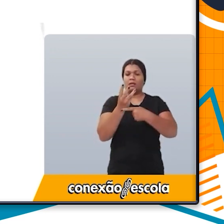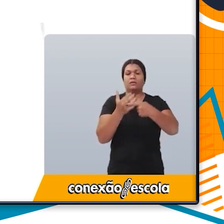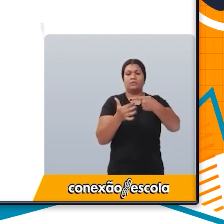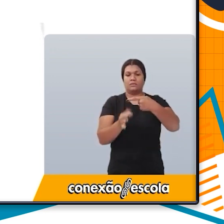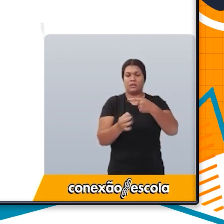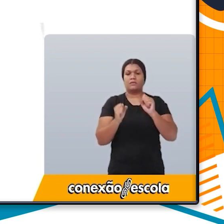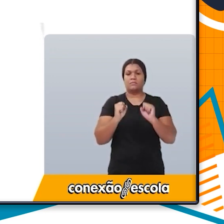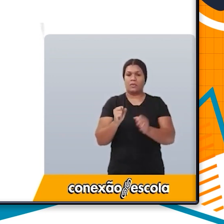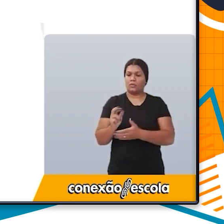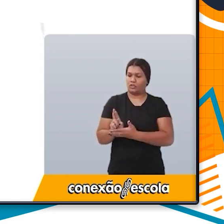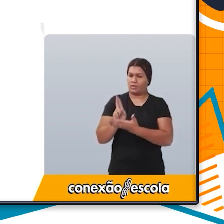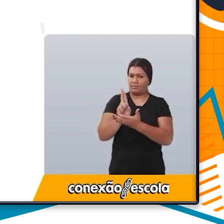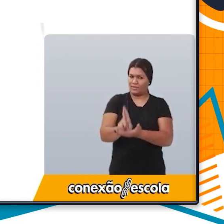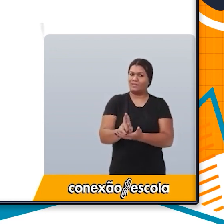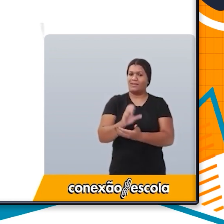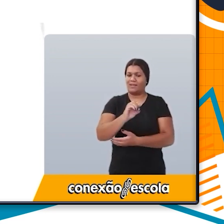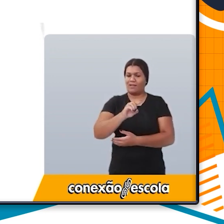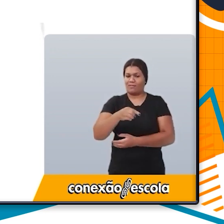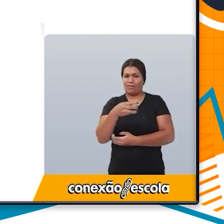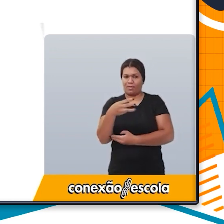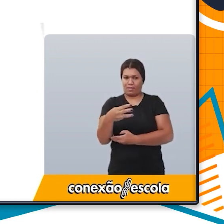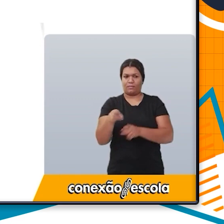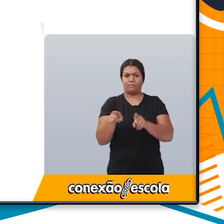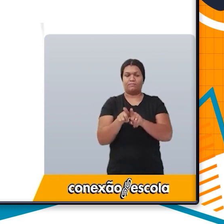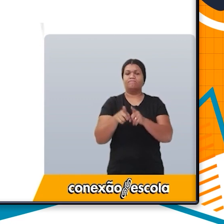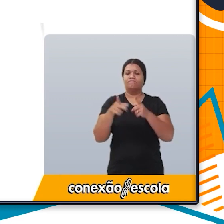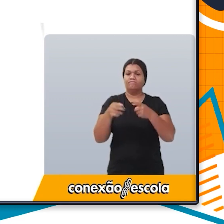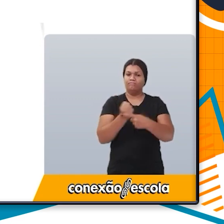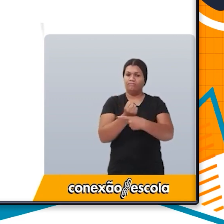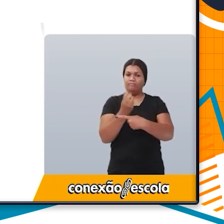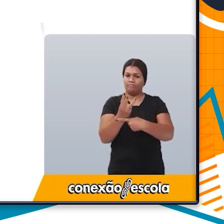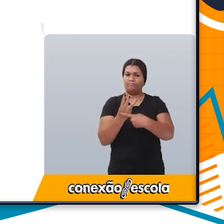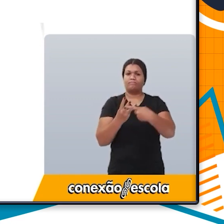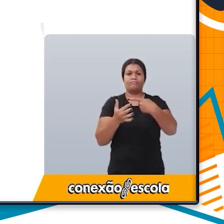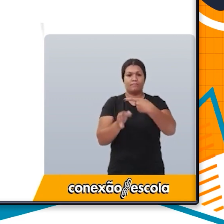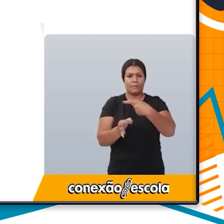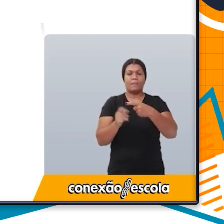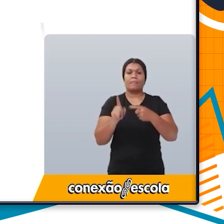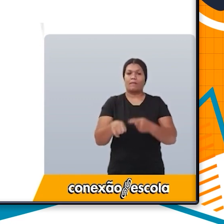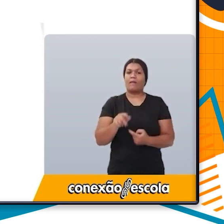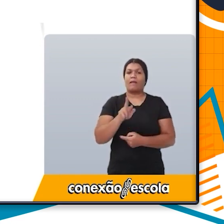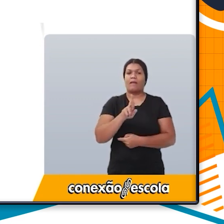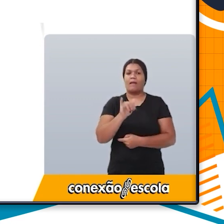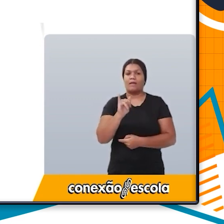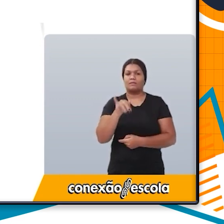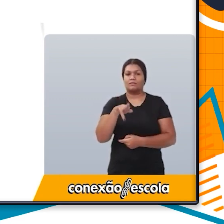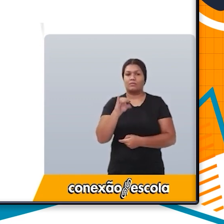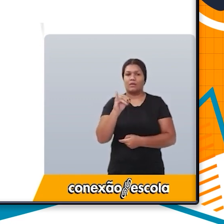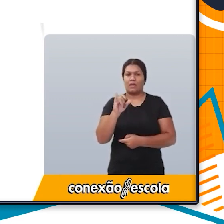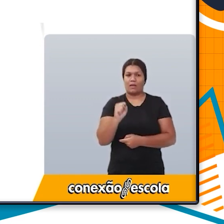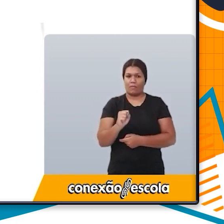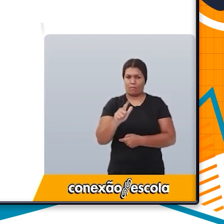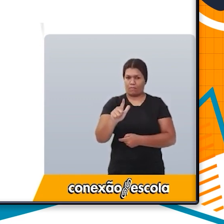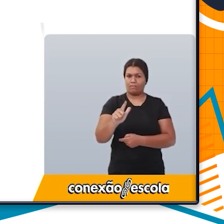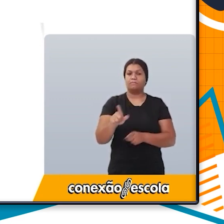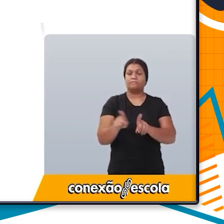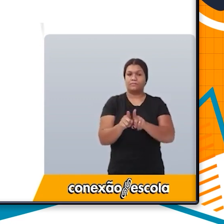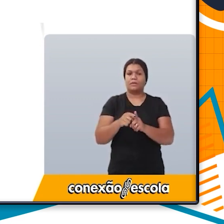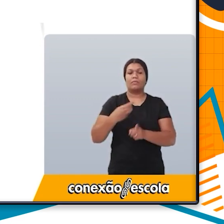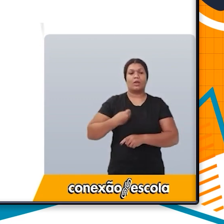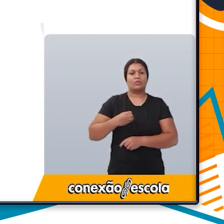forma decimal, mas também na forma de fração, é número racional. Da mesma forma, o